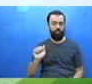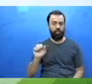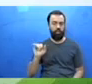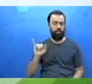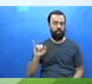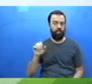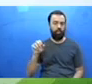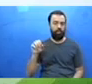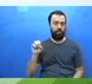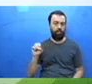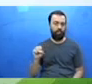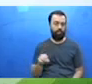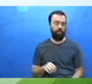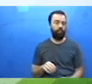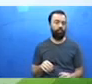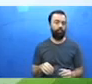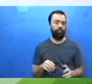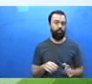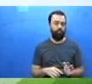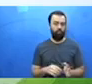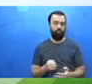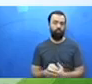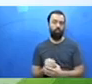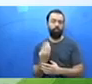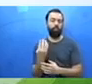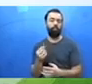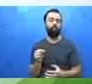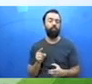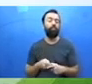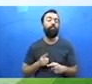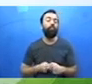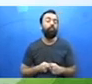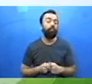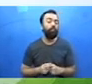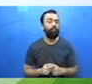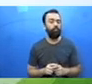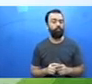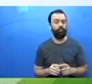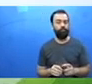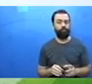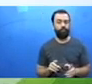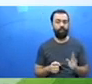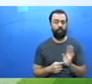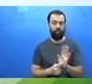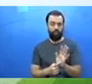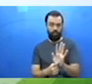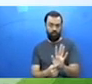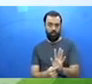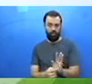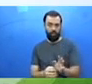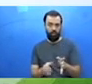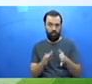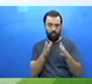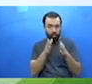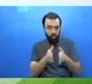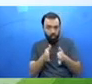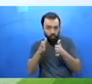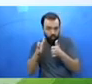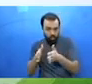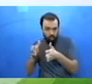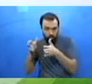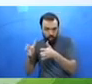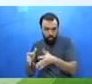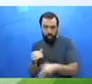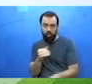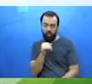necessidade de representar partes de um inteiro, tá? Um exemplo, no Egito Antigo, durante